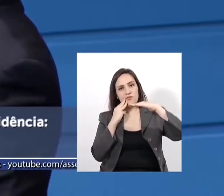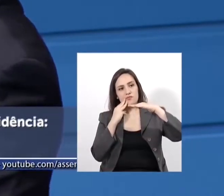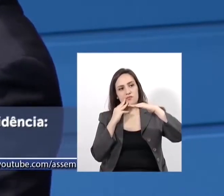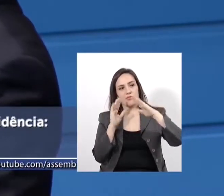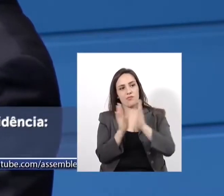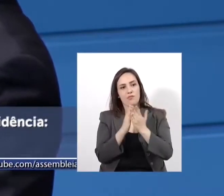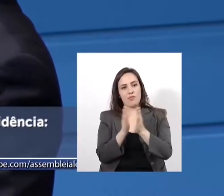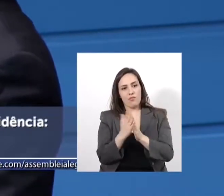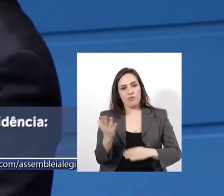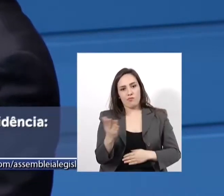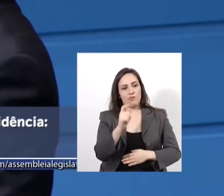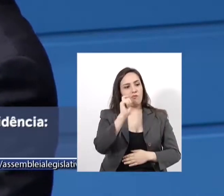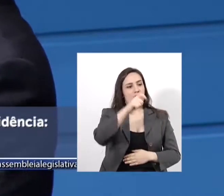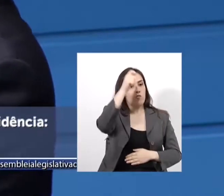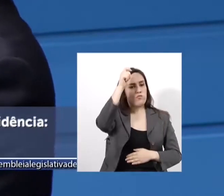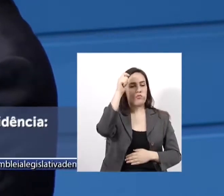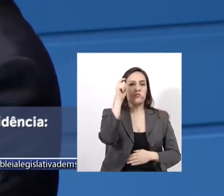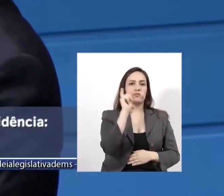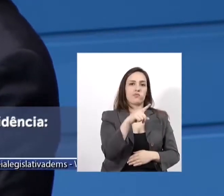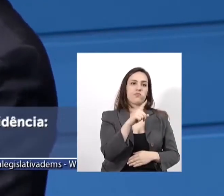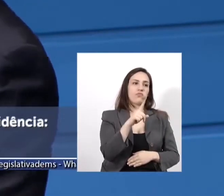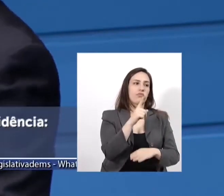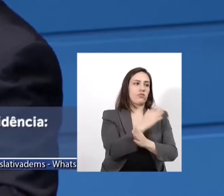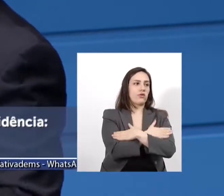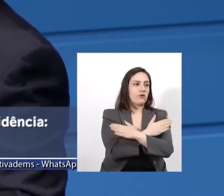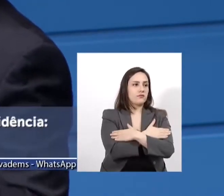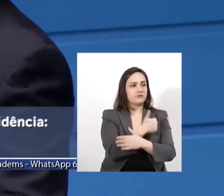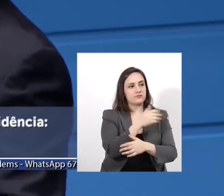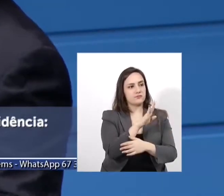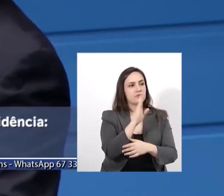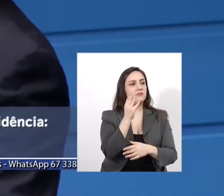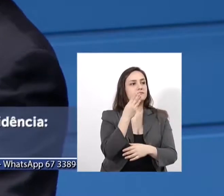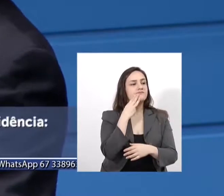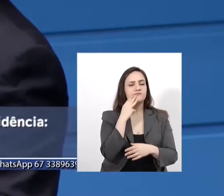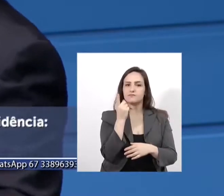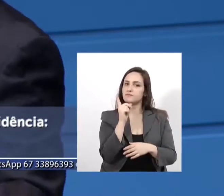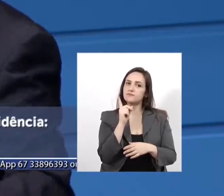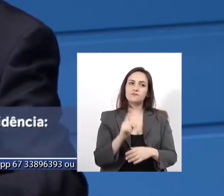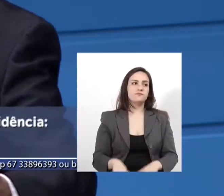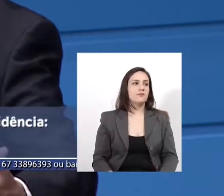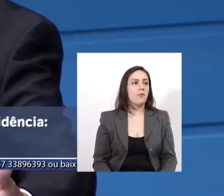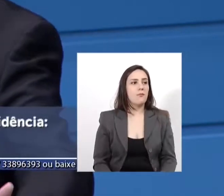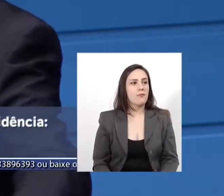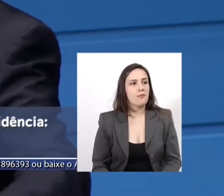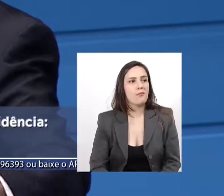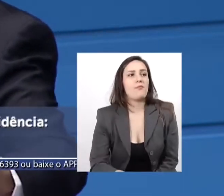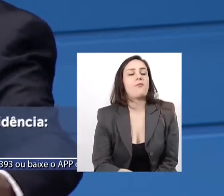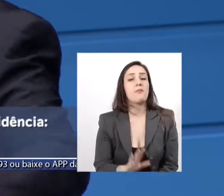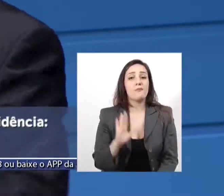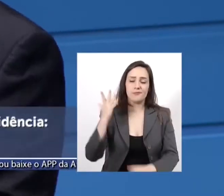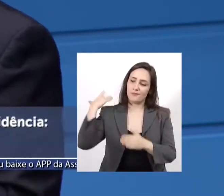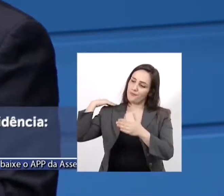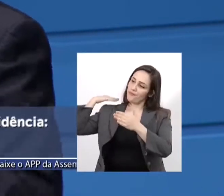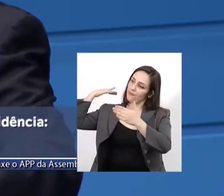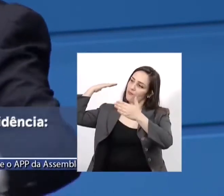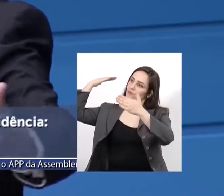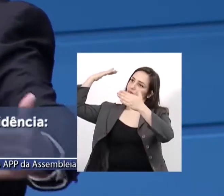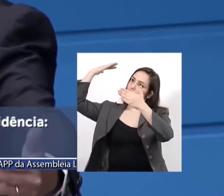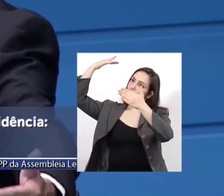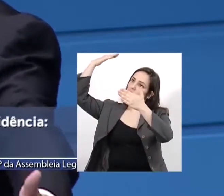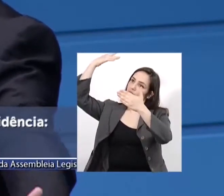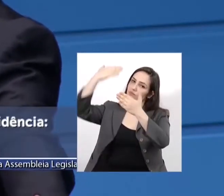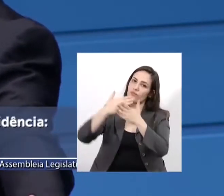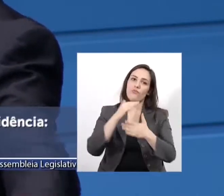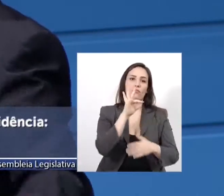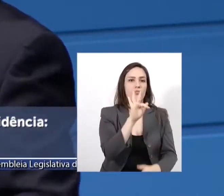com a varinha mágica. Nós temos, de fato, uma situação real e concreta no Brasil, que desde o governo lá do